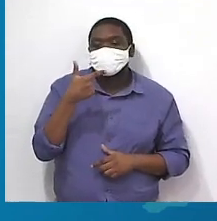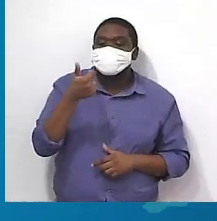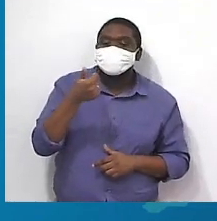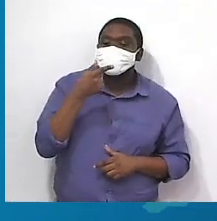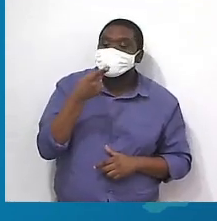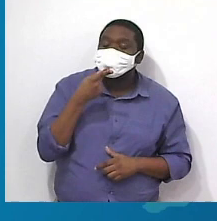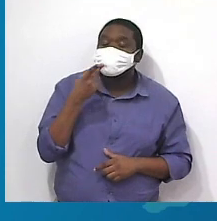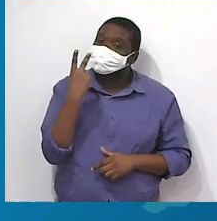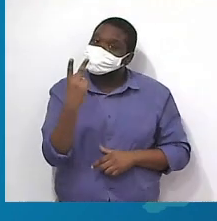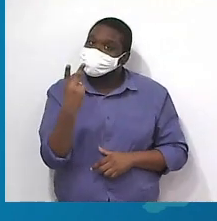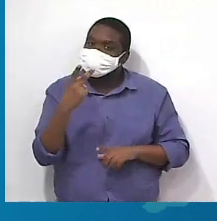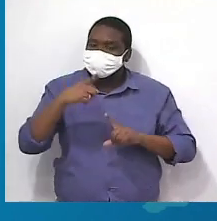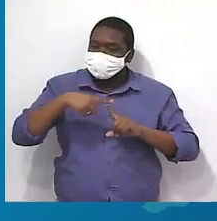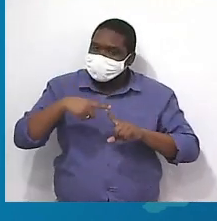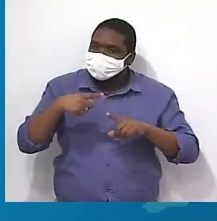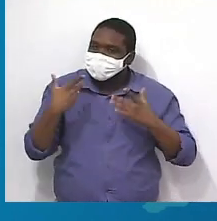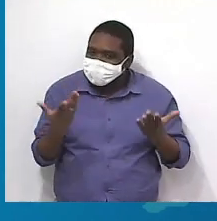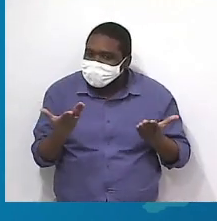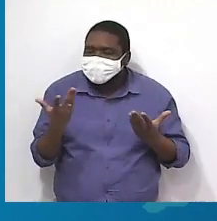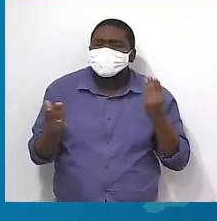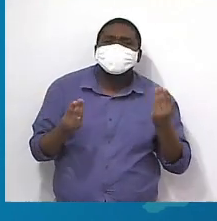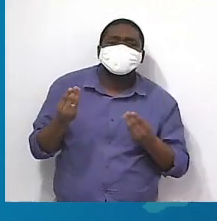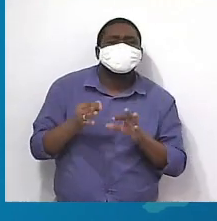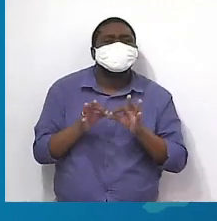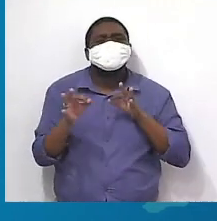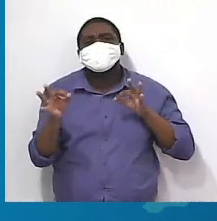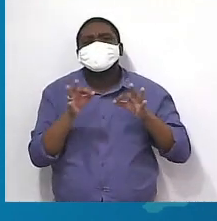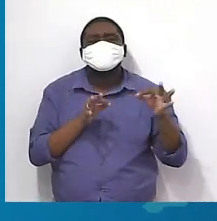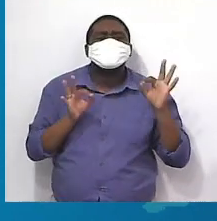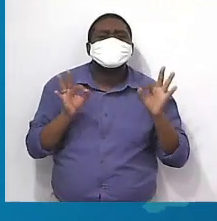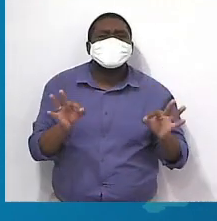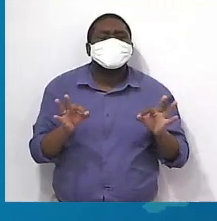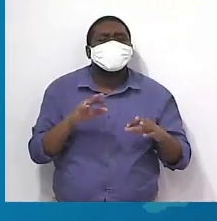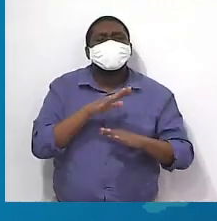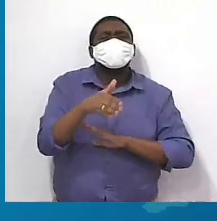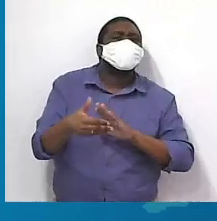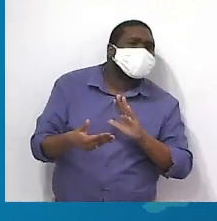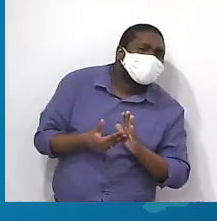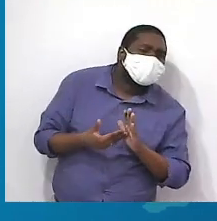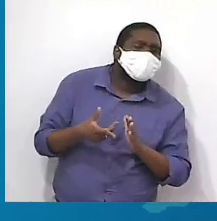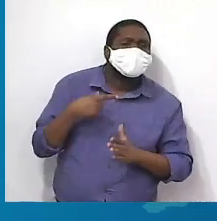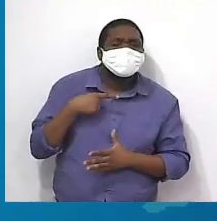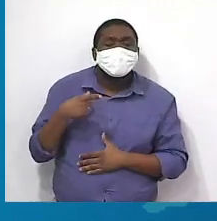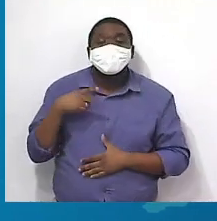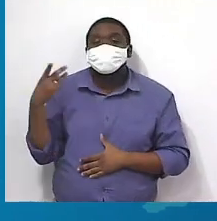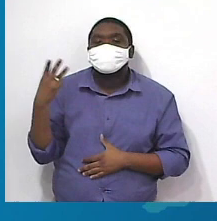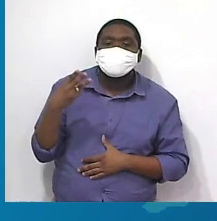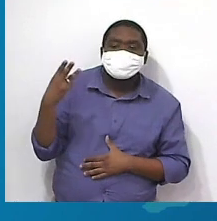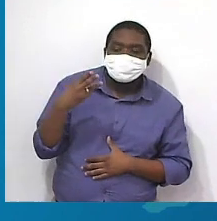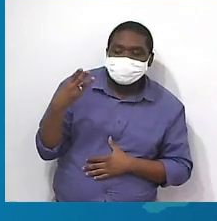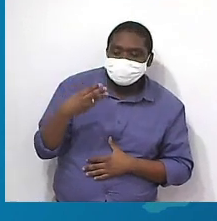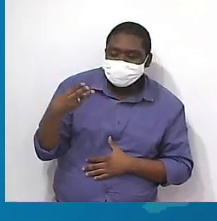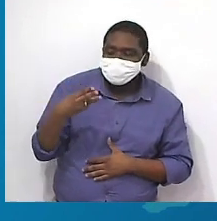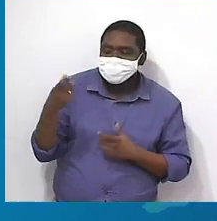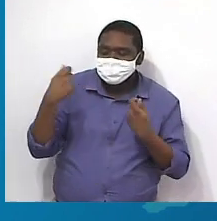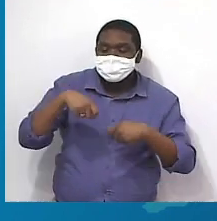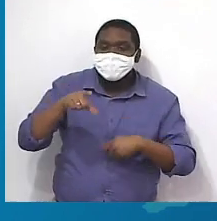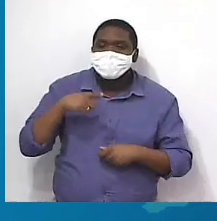dois lados. Agora, qual a medida inteira mínima que o terceiro lado deve